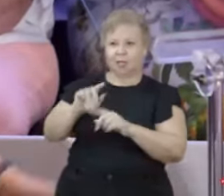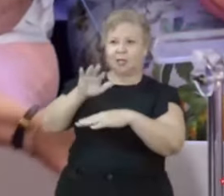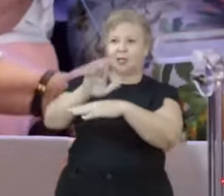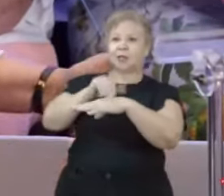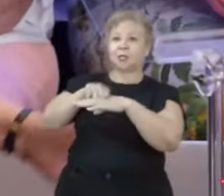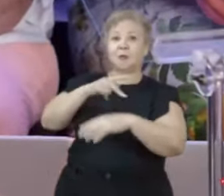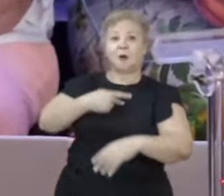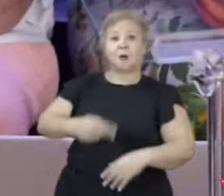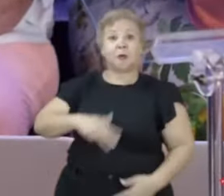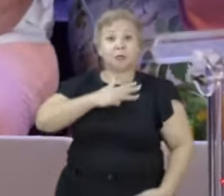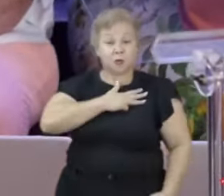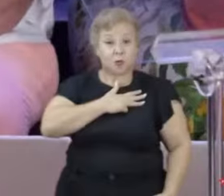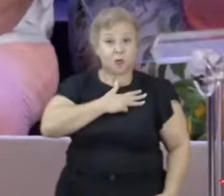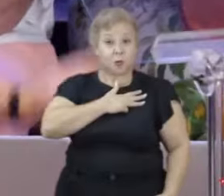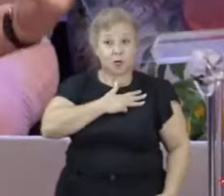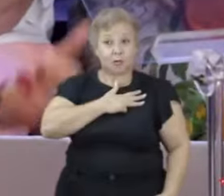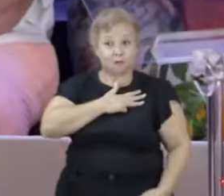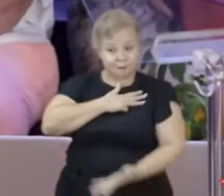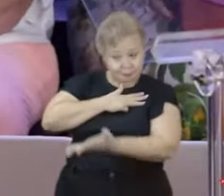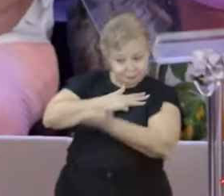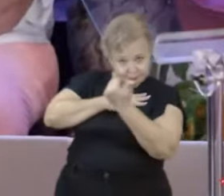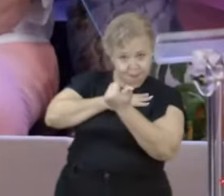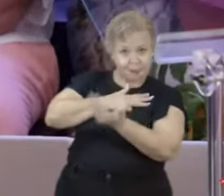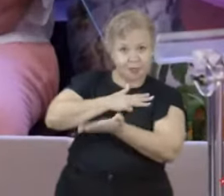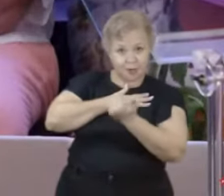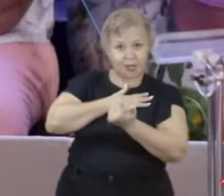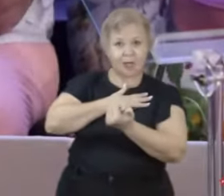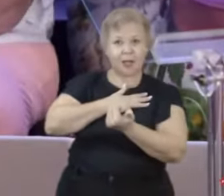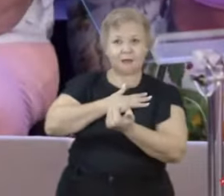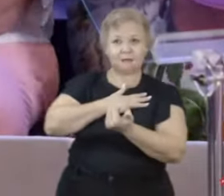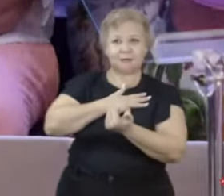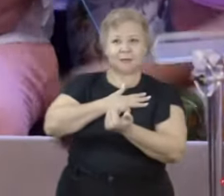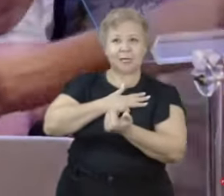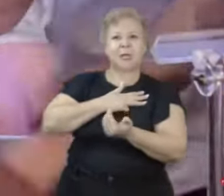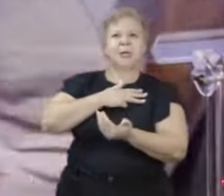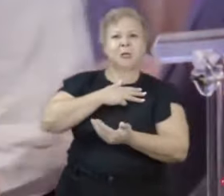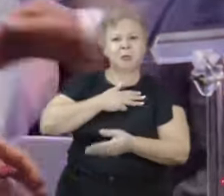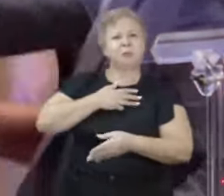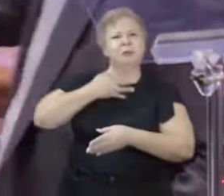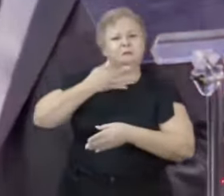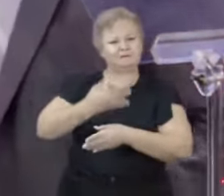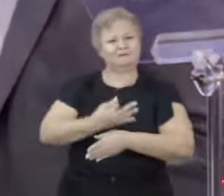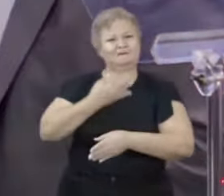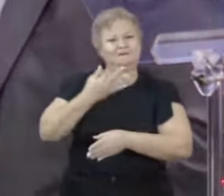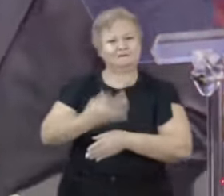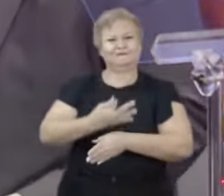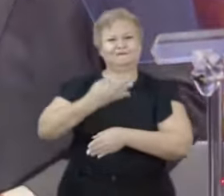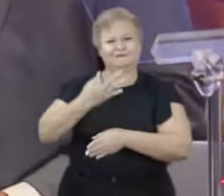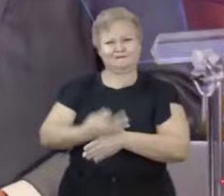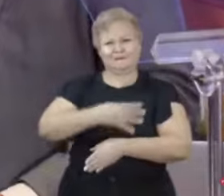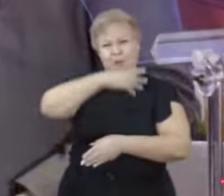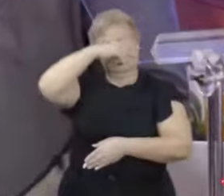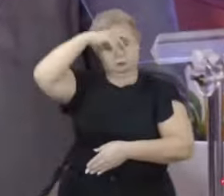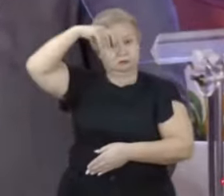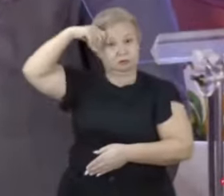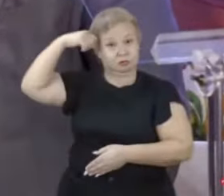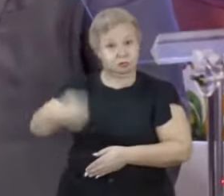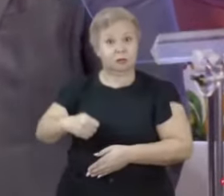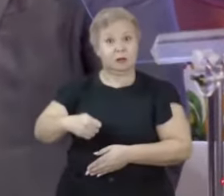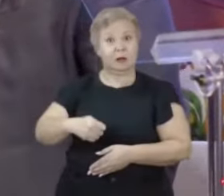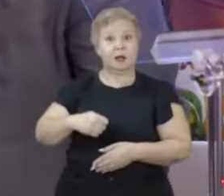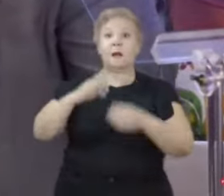presidente Lula. Lula, incansável batalhador pela democracia, pela diminuição